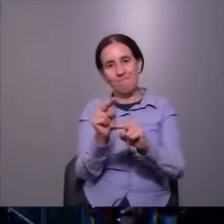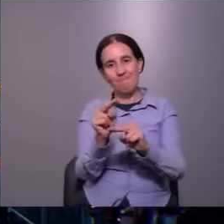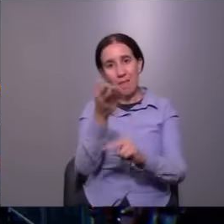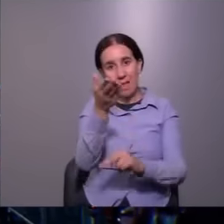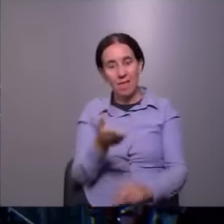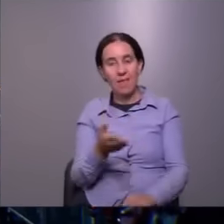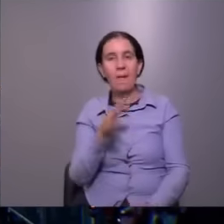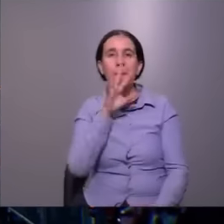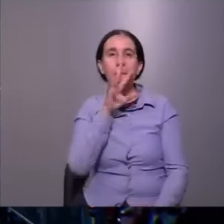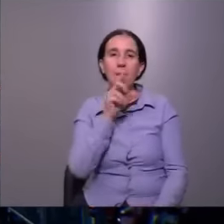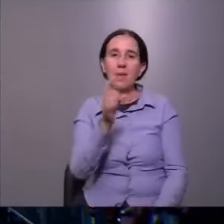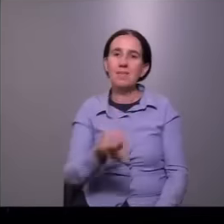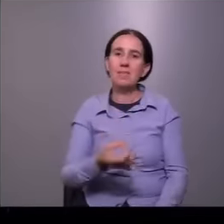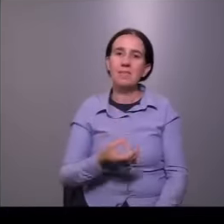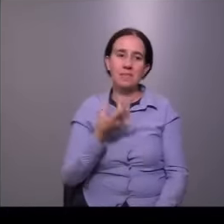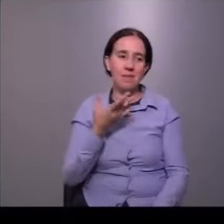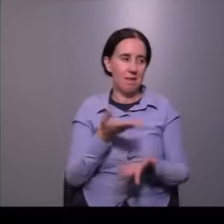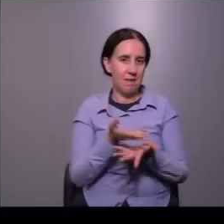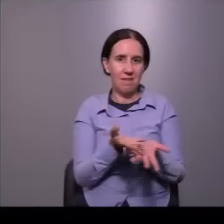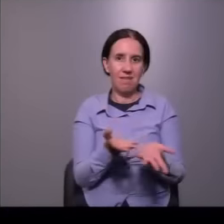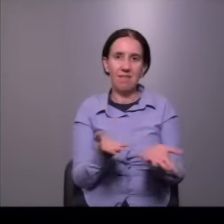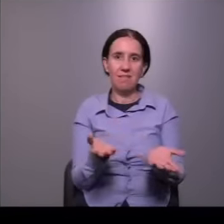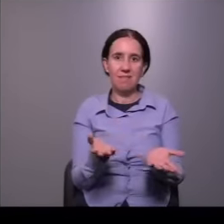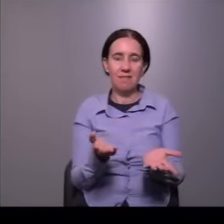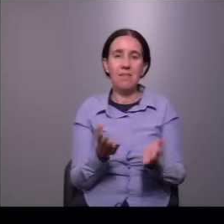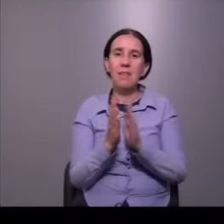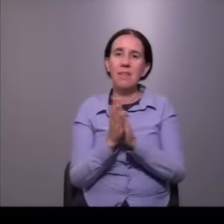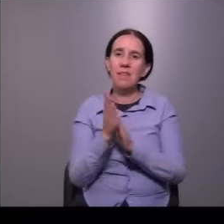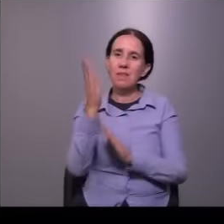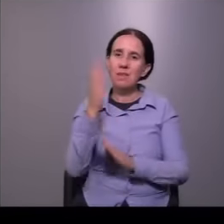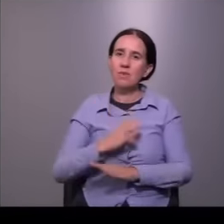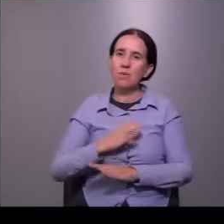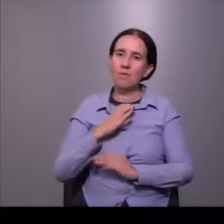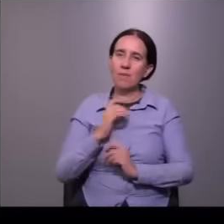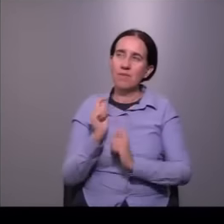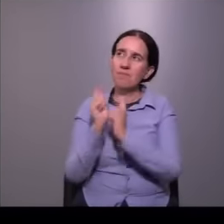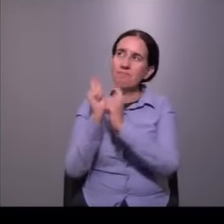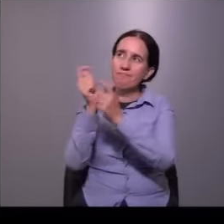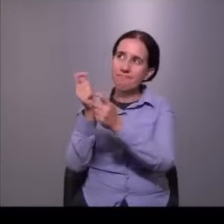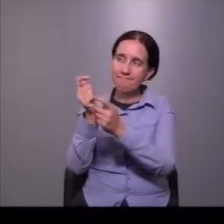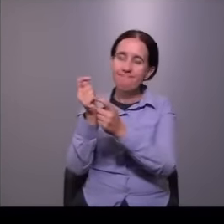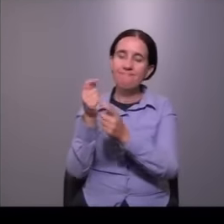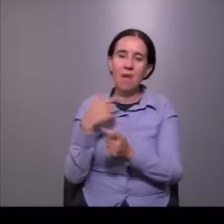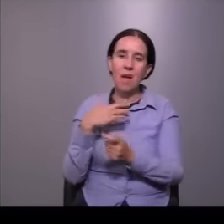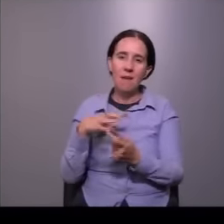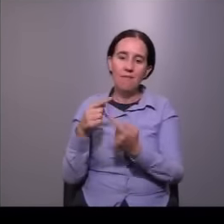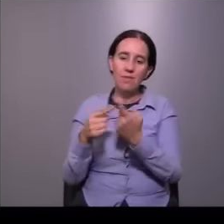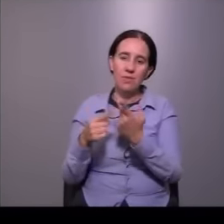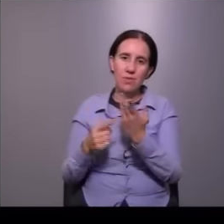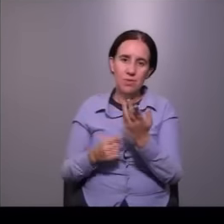fixando o nosso olhar na imagem de Nossa Senhora de Fátima, a Mãe de Misericórdia.